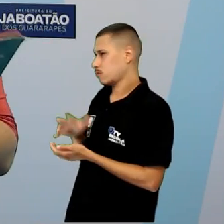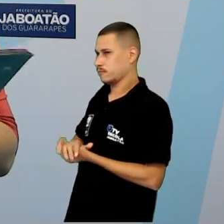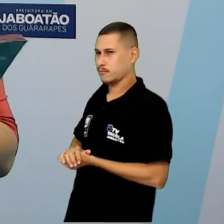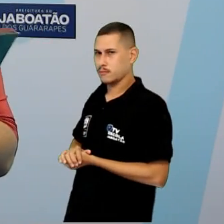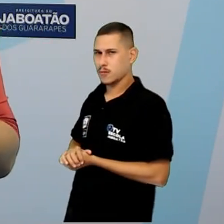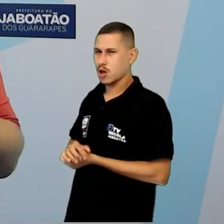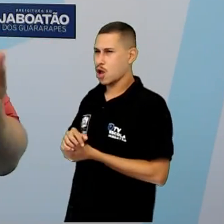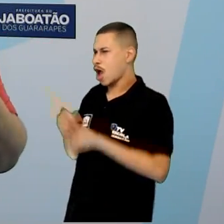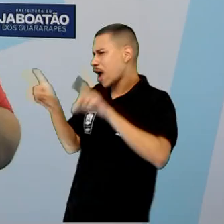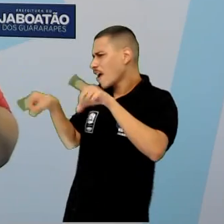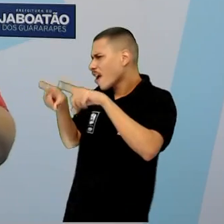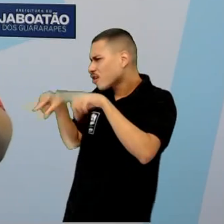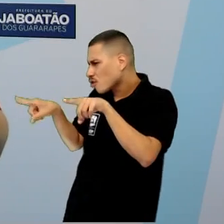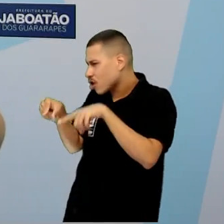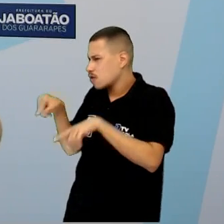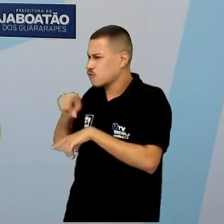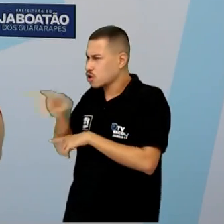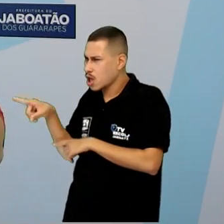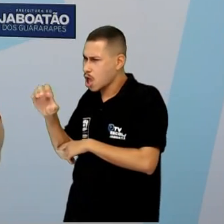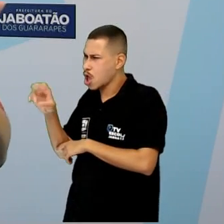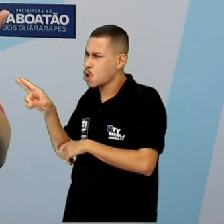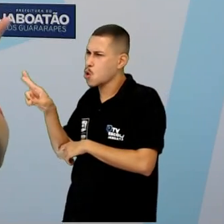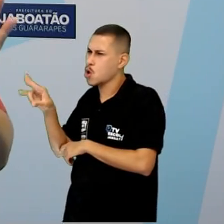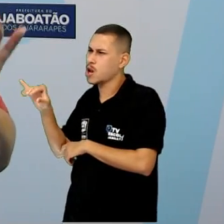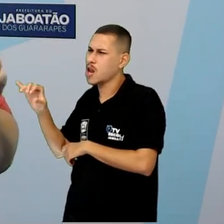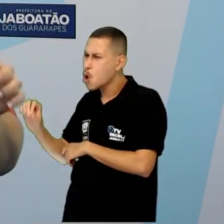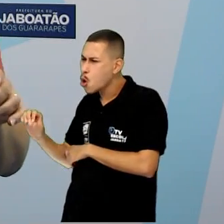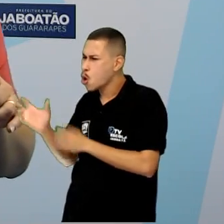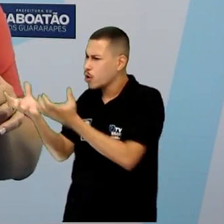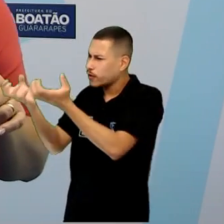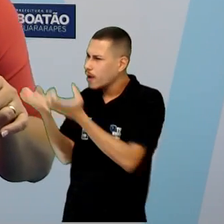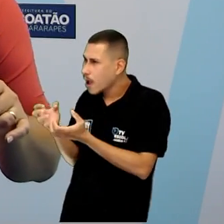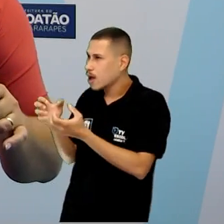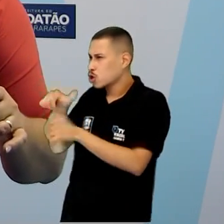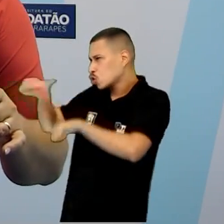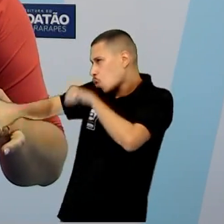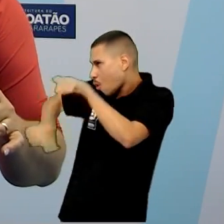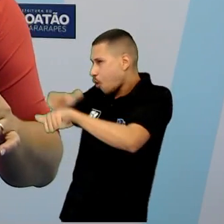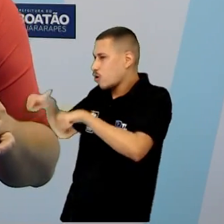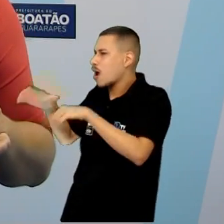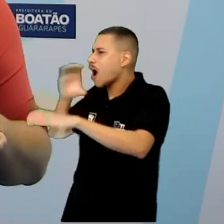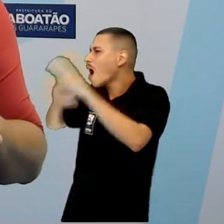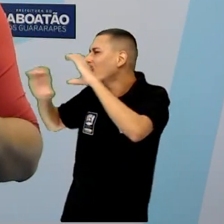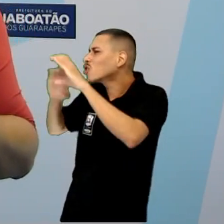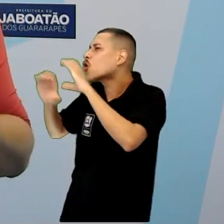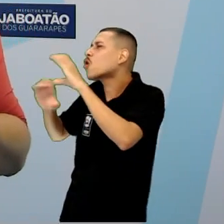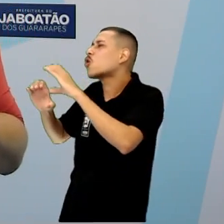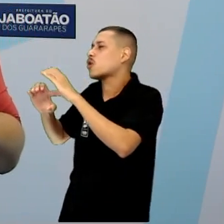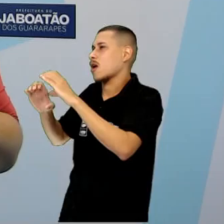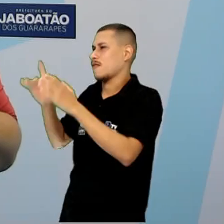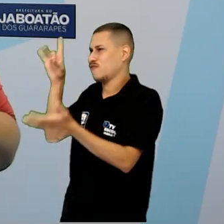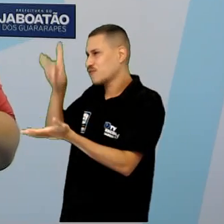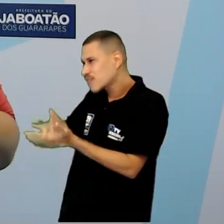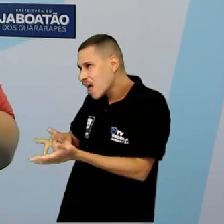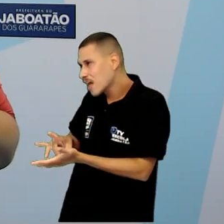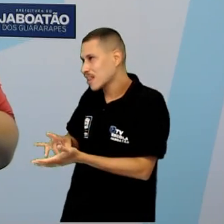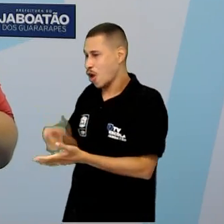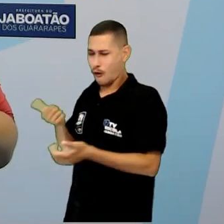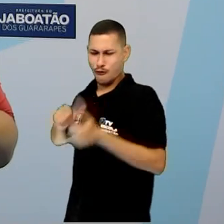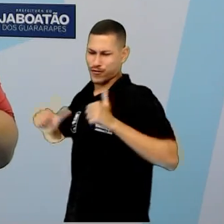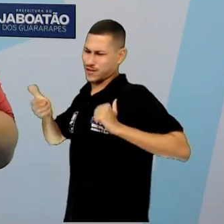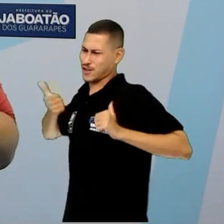Caro regente Curió, desejo ser uma grande cantora. Acordei antes do galo, ansiosa em aqui